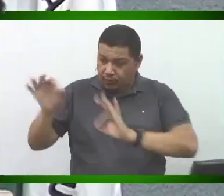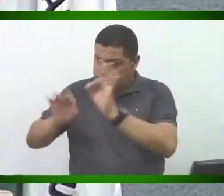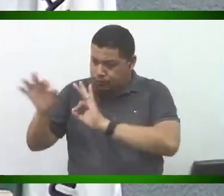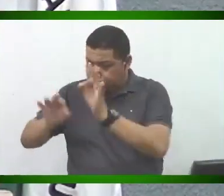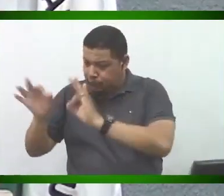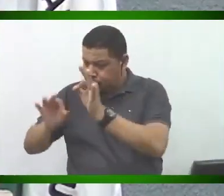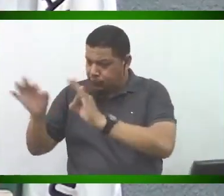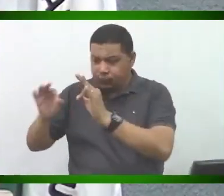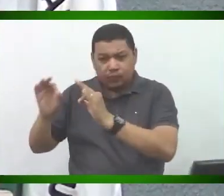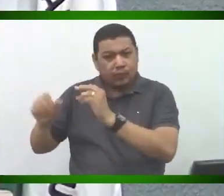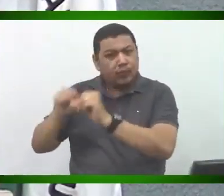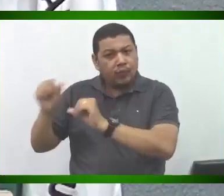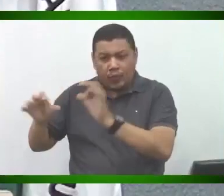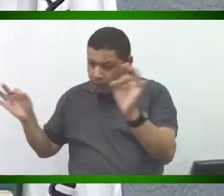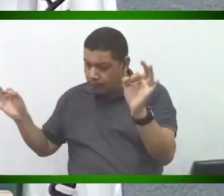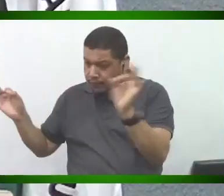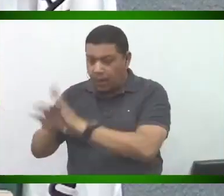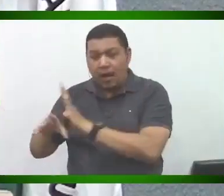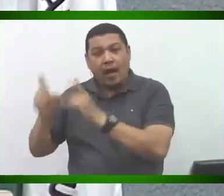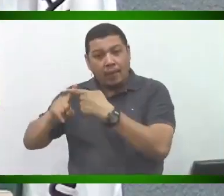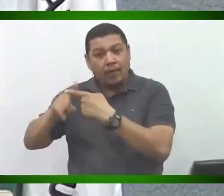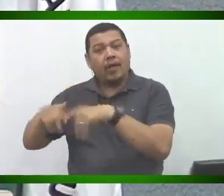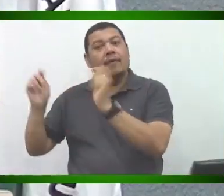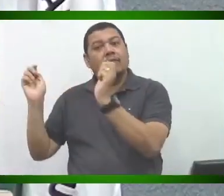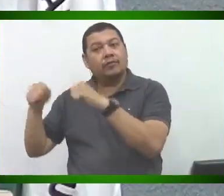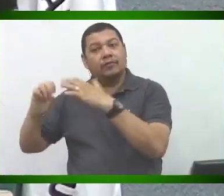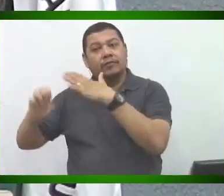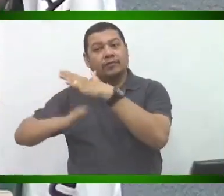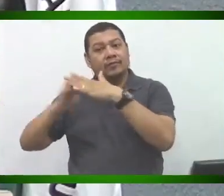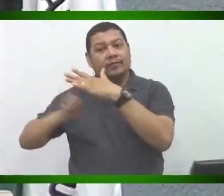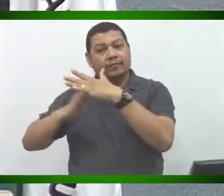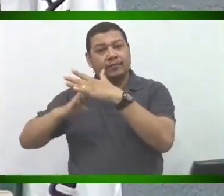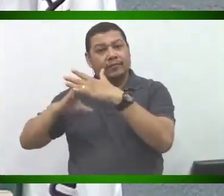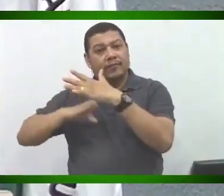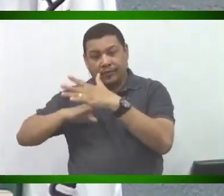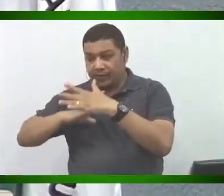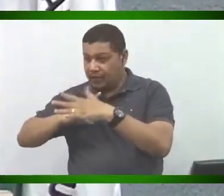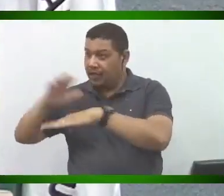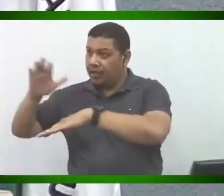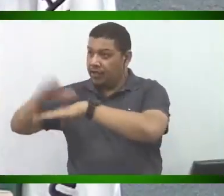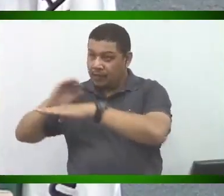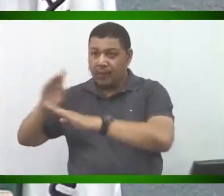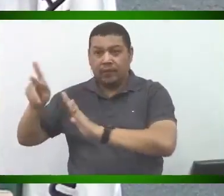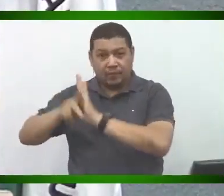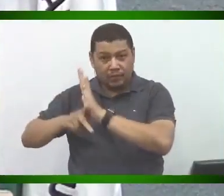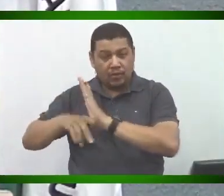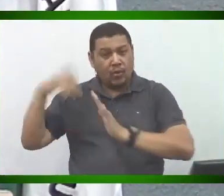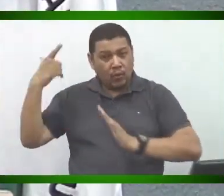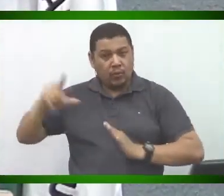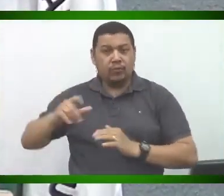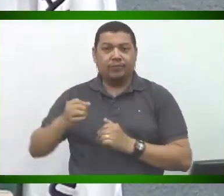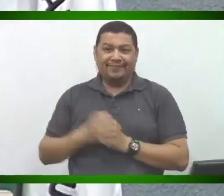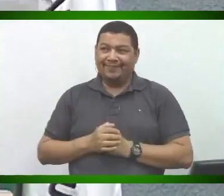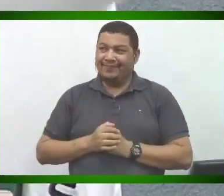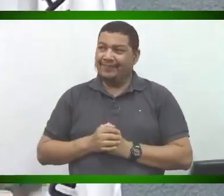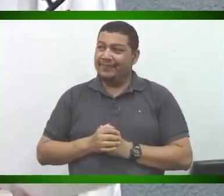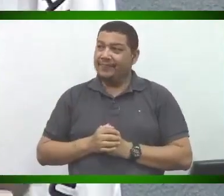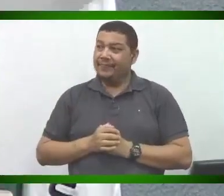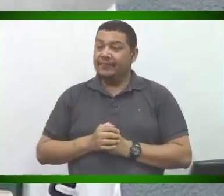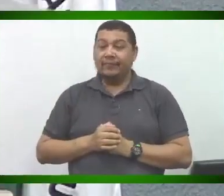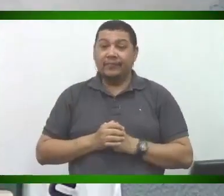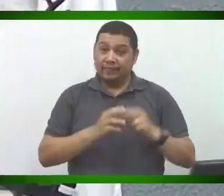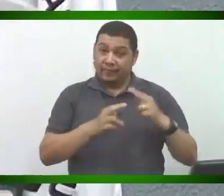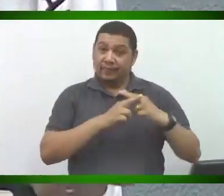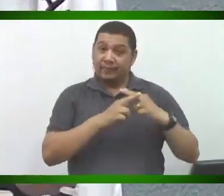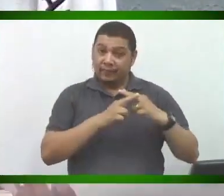procedimentos necessários para poder habilitar empresas, enviar carta convite e fazer o processo de chamamento. E a Caixa